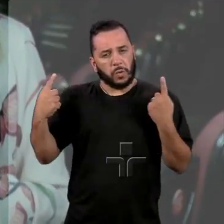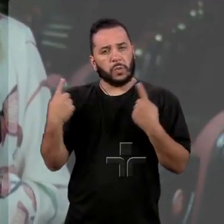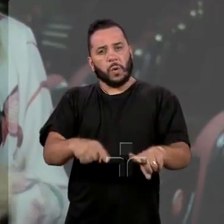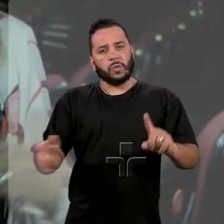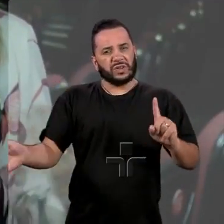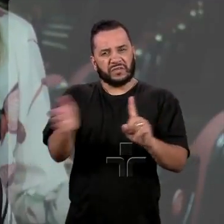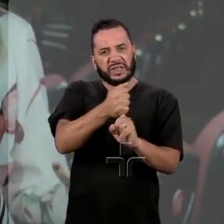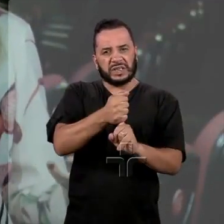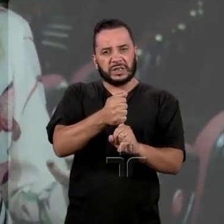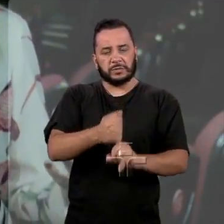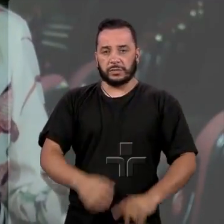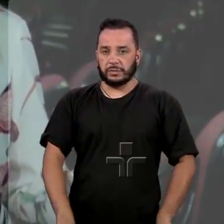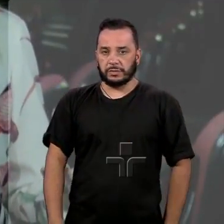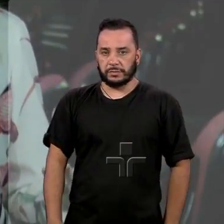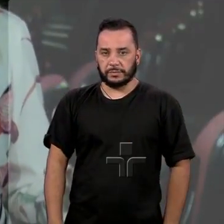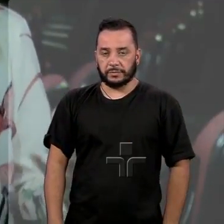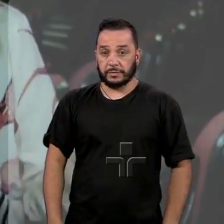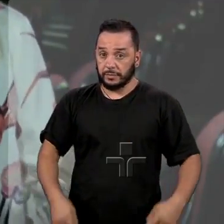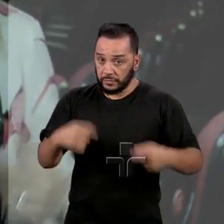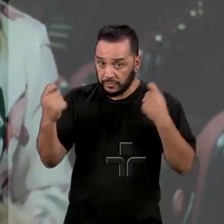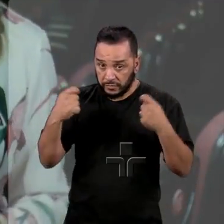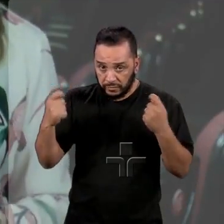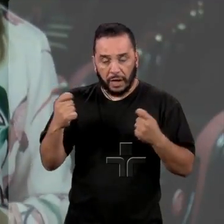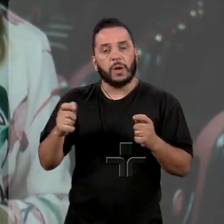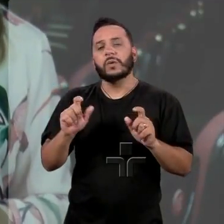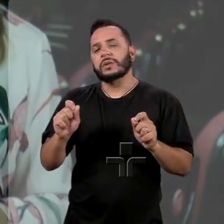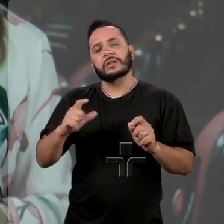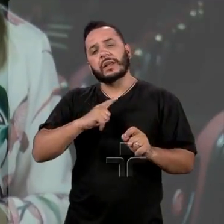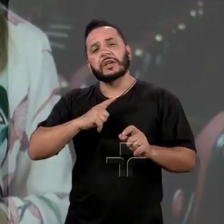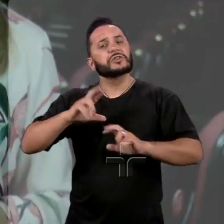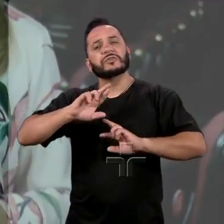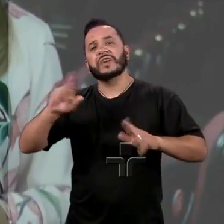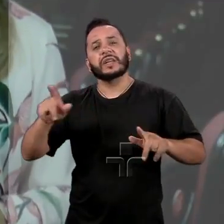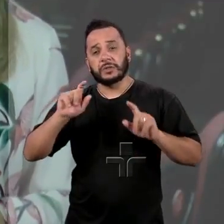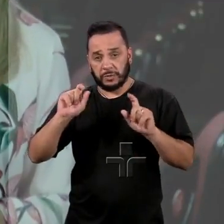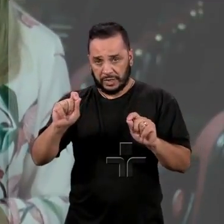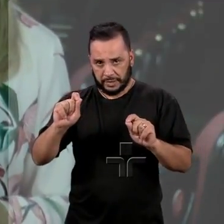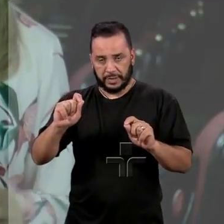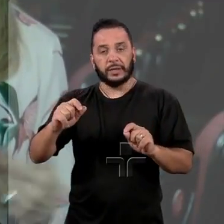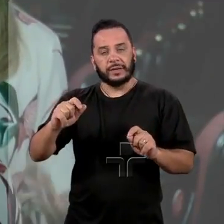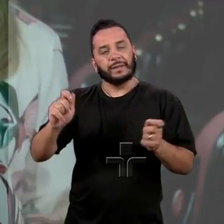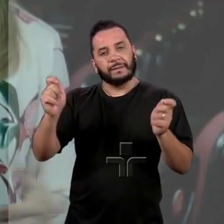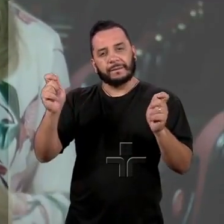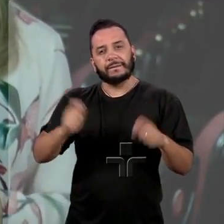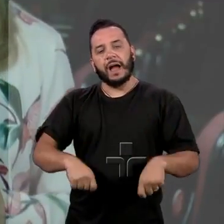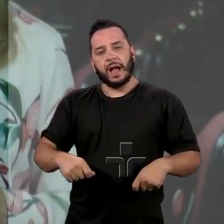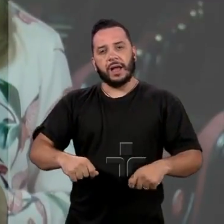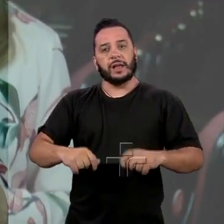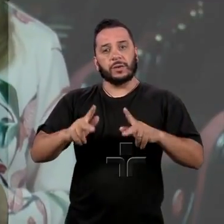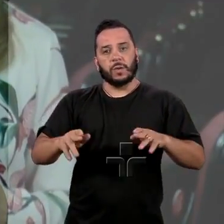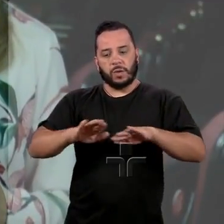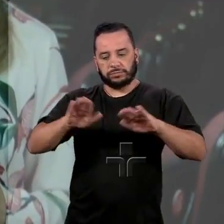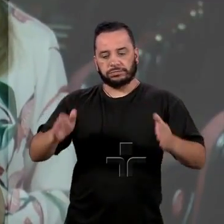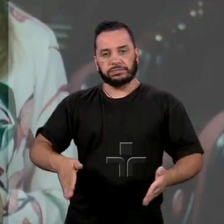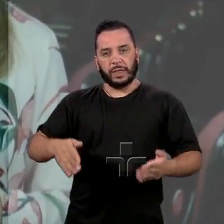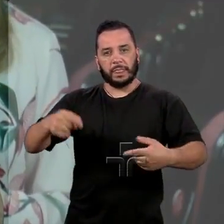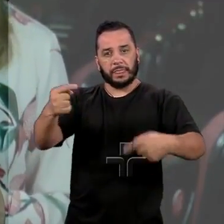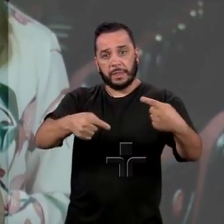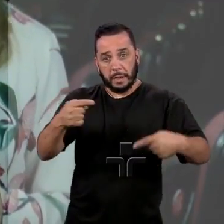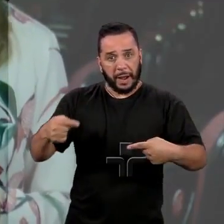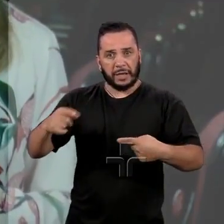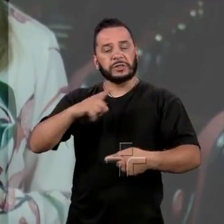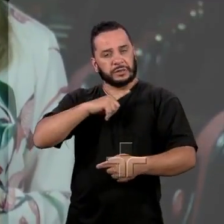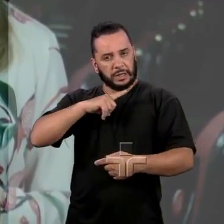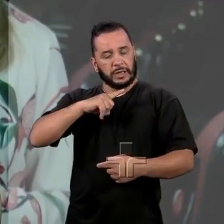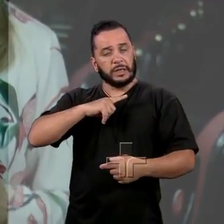nesta mostra é que ao final de cada sessão, o público poderá participar de painéis com importantes nomes da cena cultural